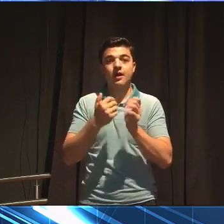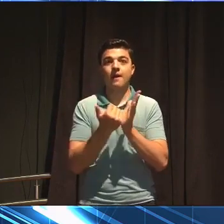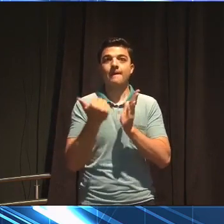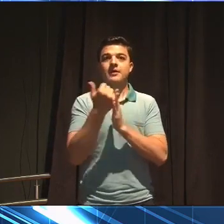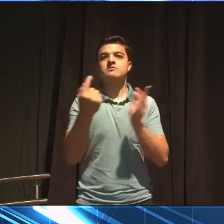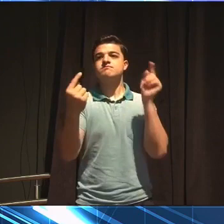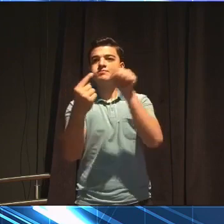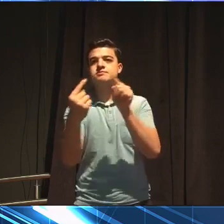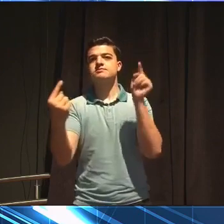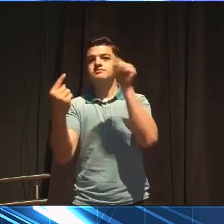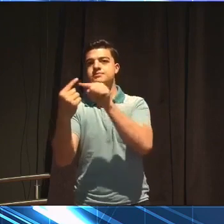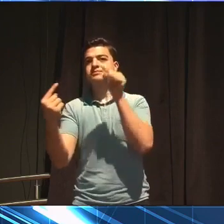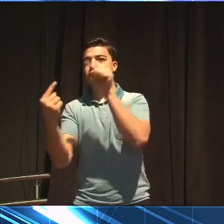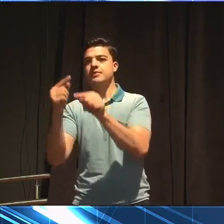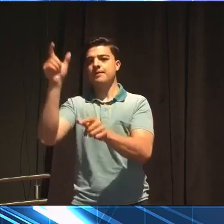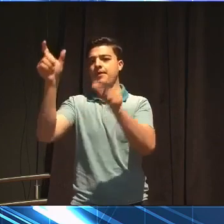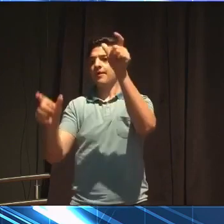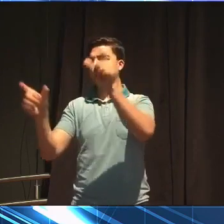humanos diversos.